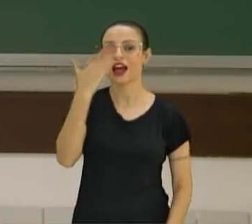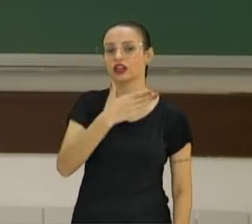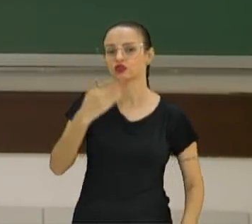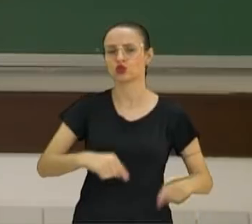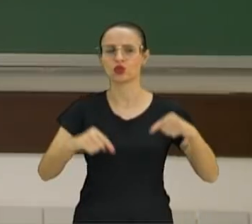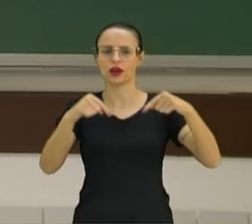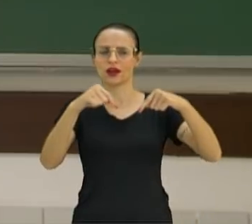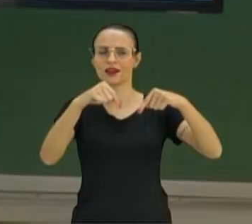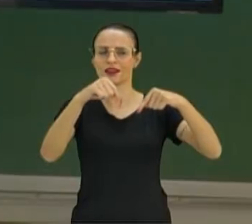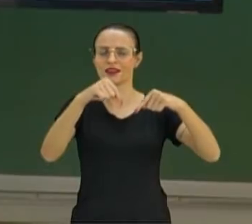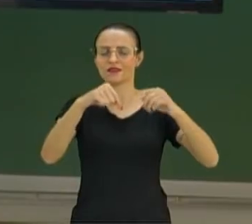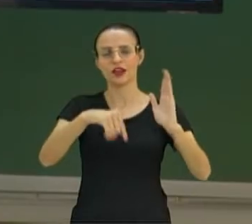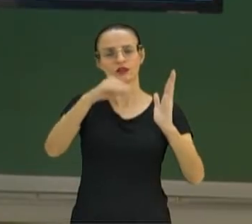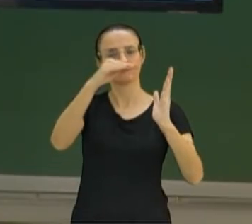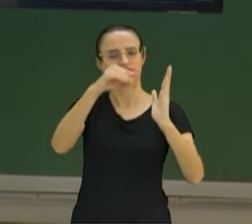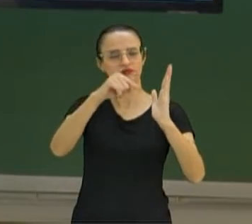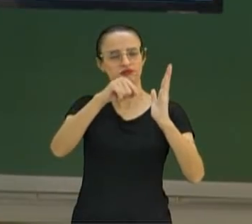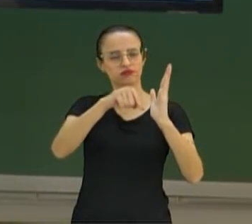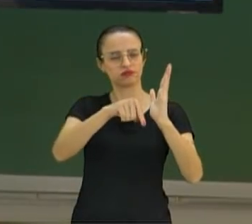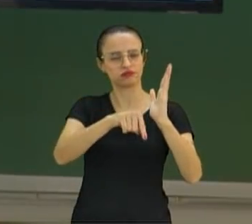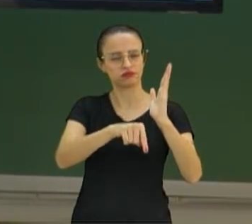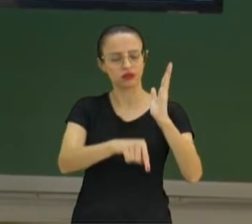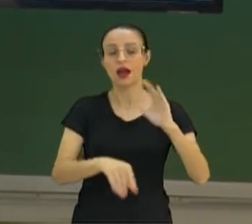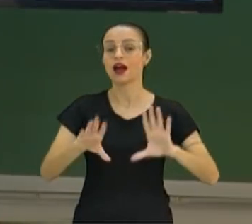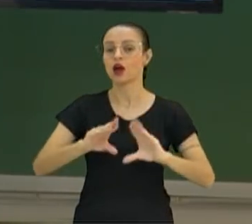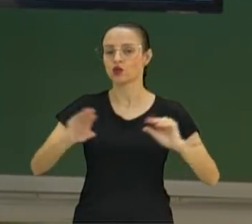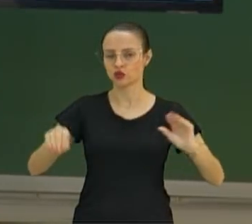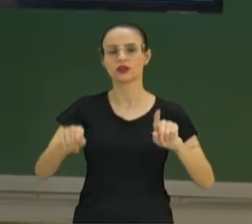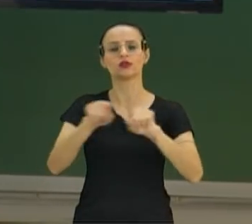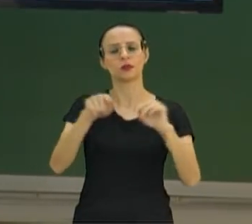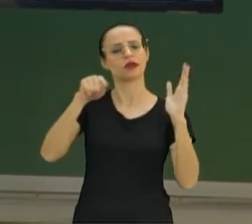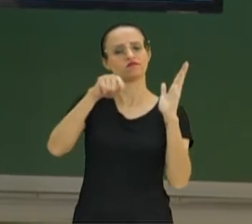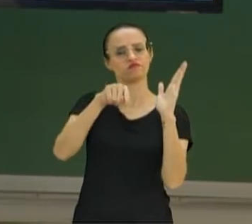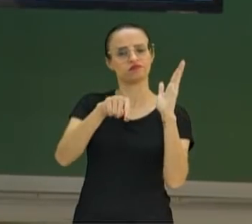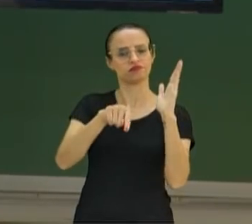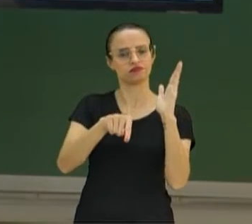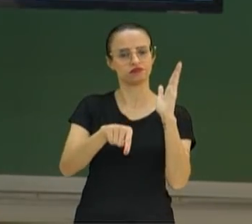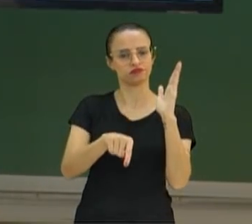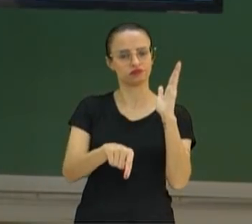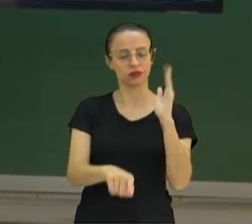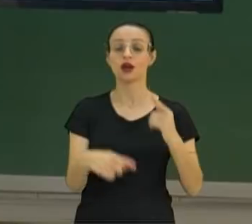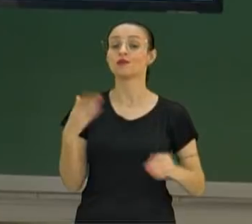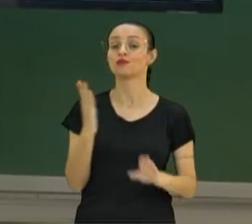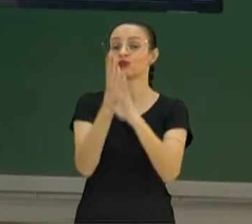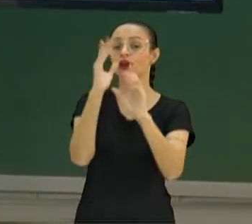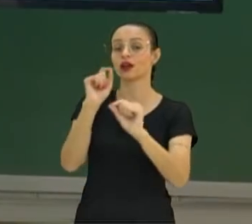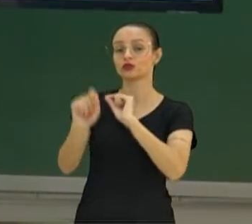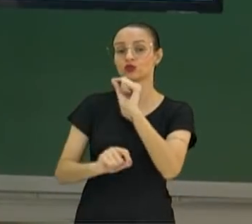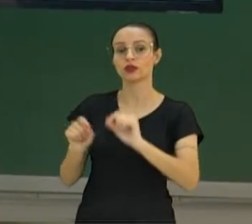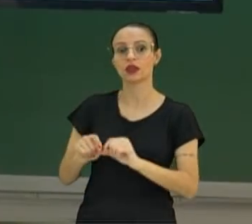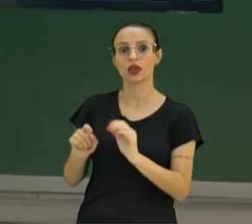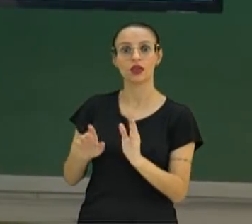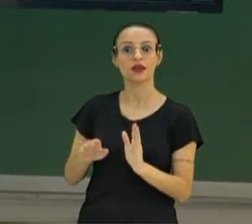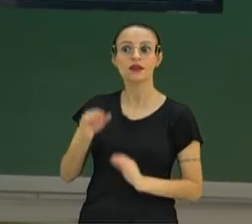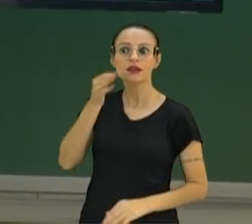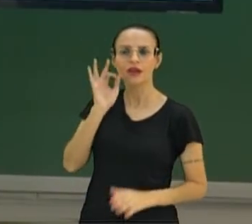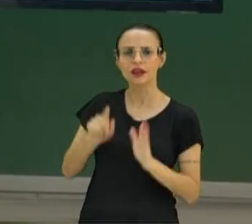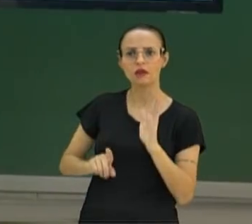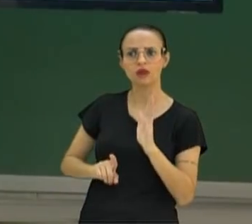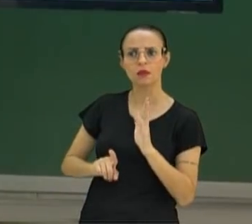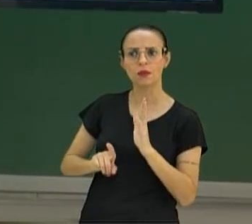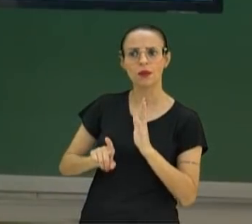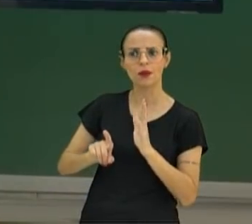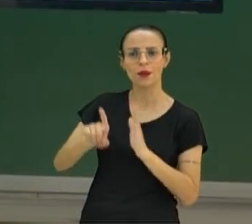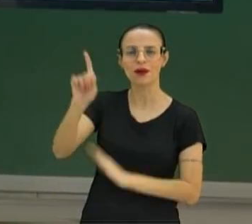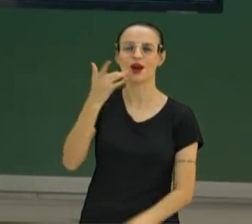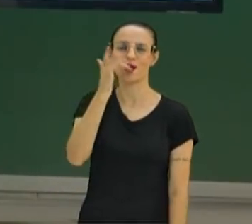na balança comercial, o algodão vai perdendo espaço na balança comercial, em virtude aí do crescimento do café, desse ouro